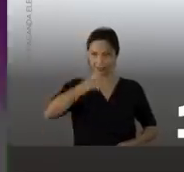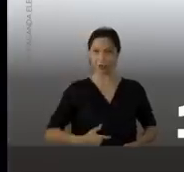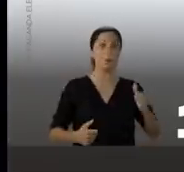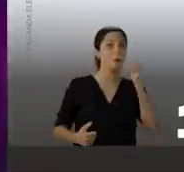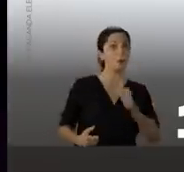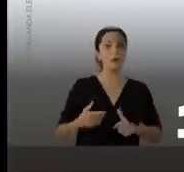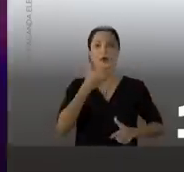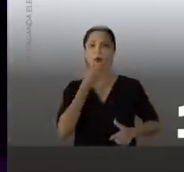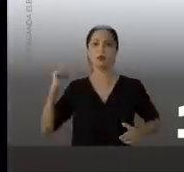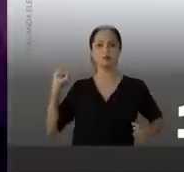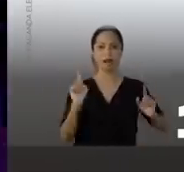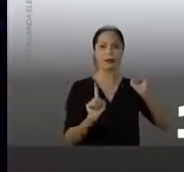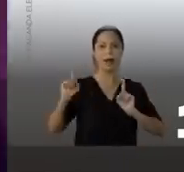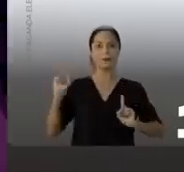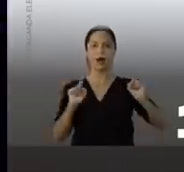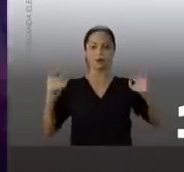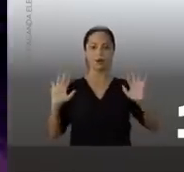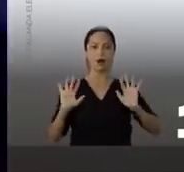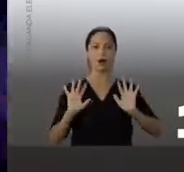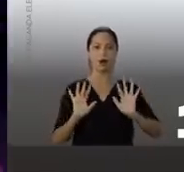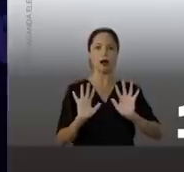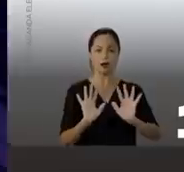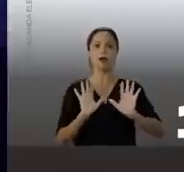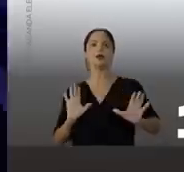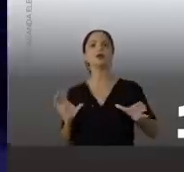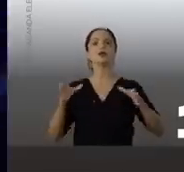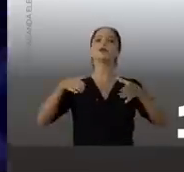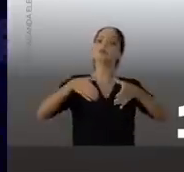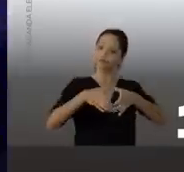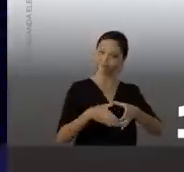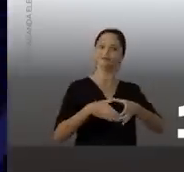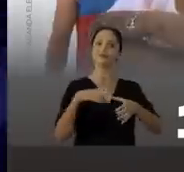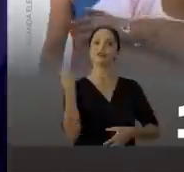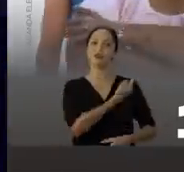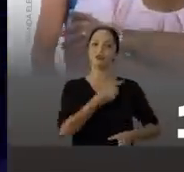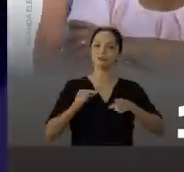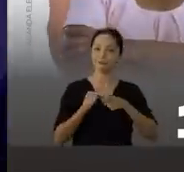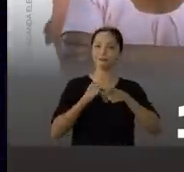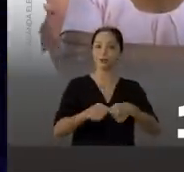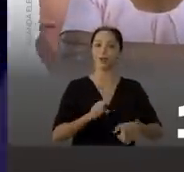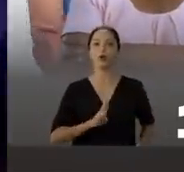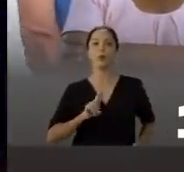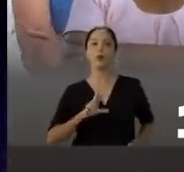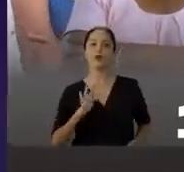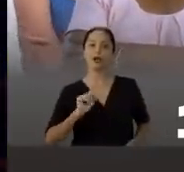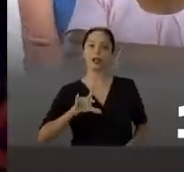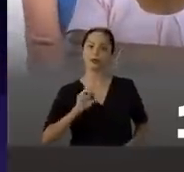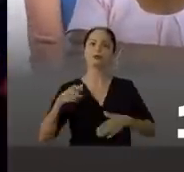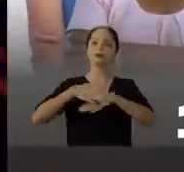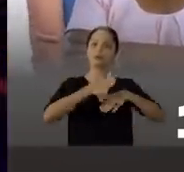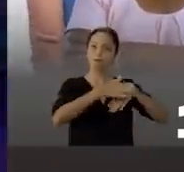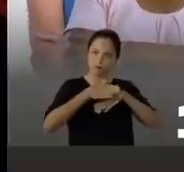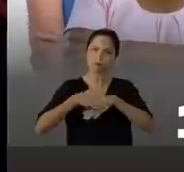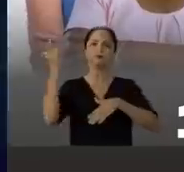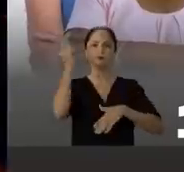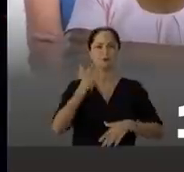Sou Wesley, Gessac, Nélio, Aurélio, Nino, Márcia, Cássia, Kátia, Ana. Somos a periferia ativa Búfalos. Gente